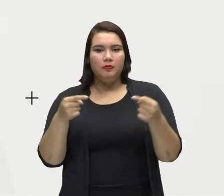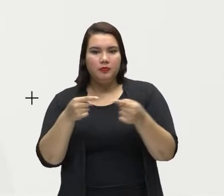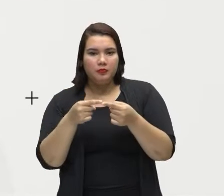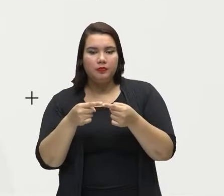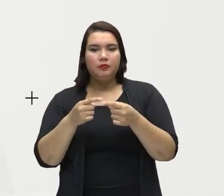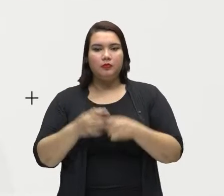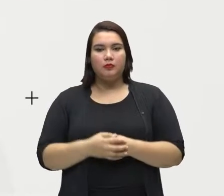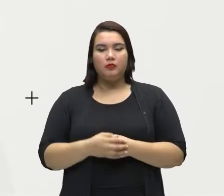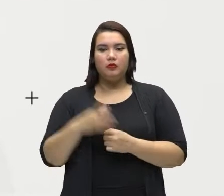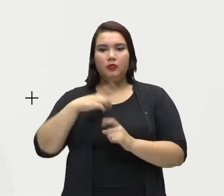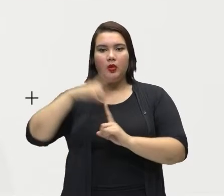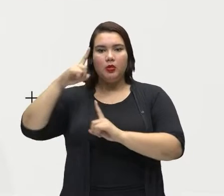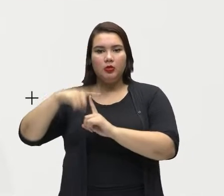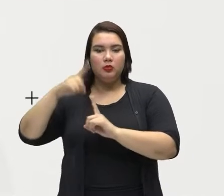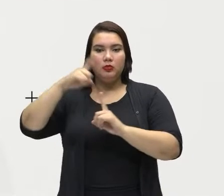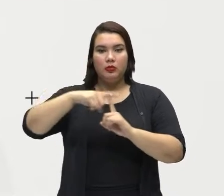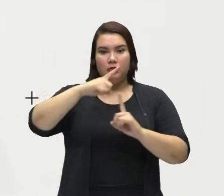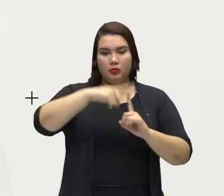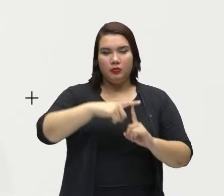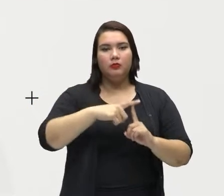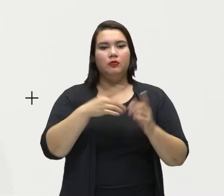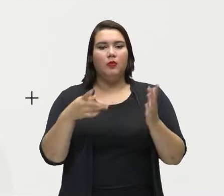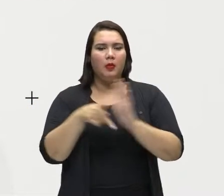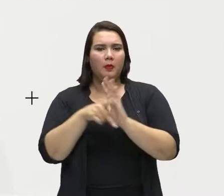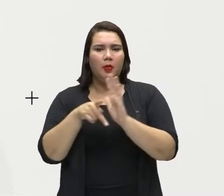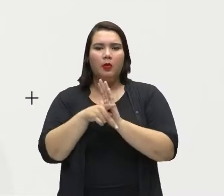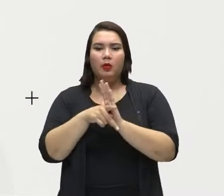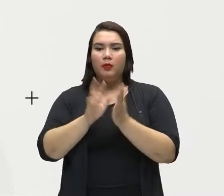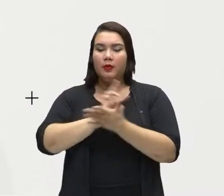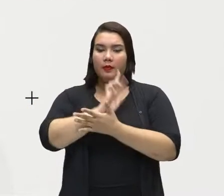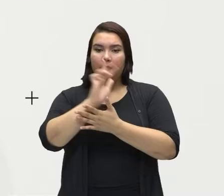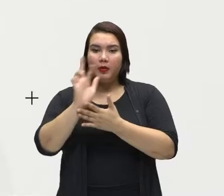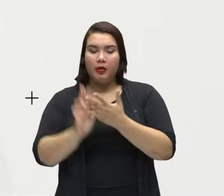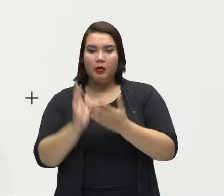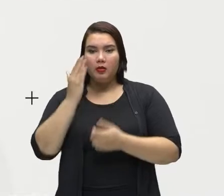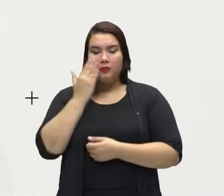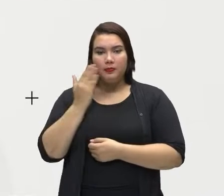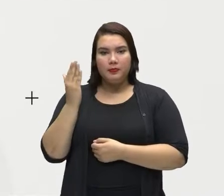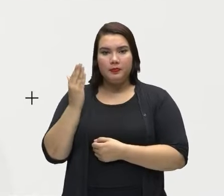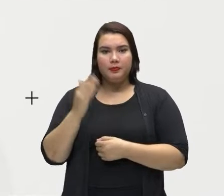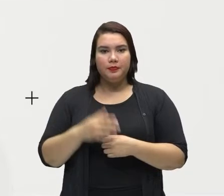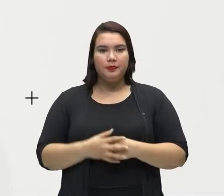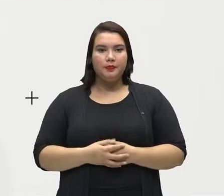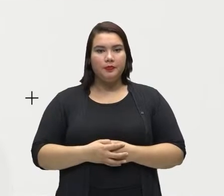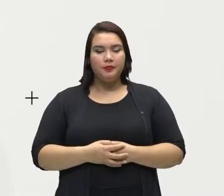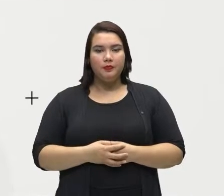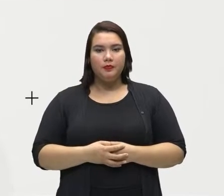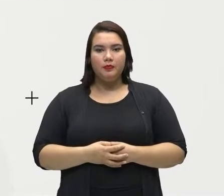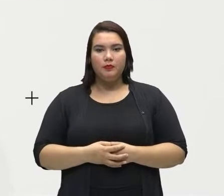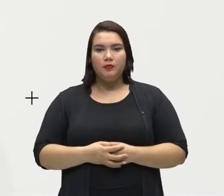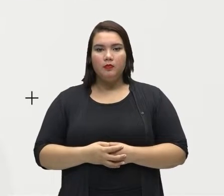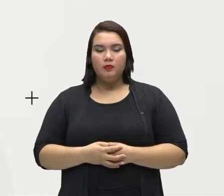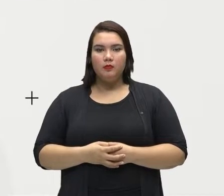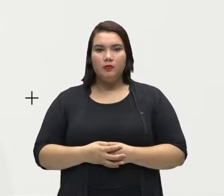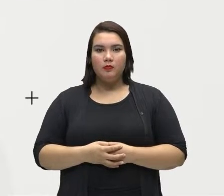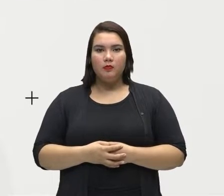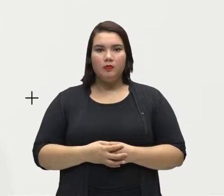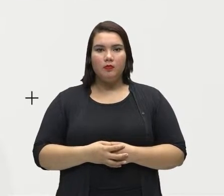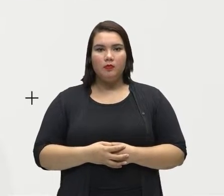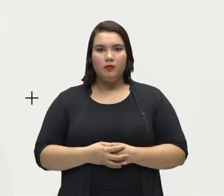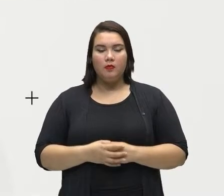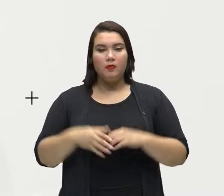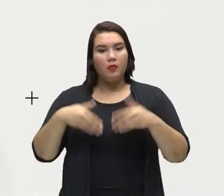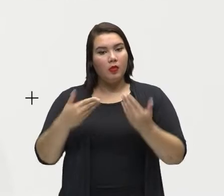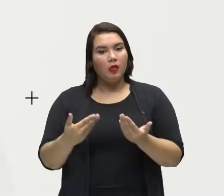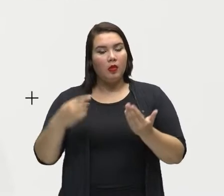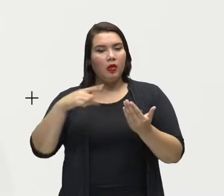de Cartago, de Mali, a gente vai ver o reino das cidades iorubás, enfim, Congo, enfim,